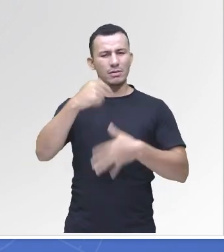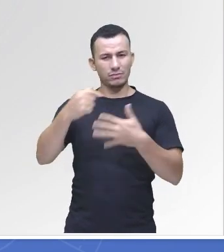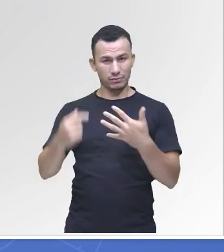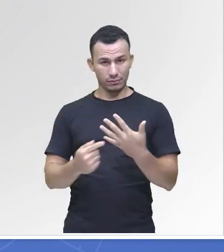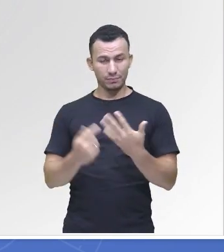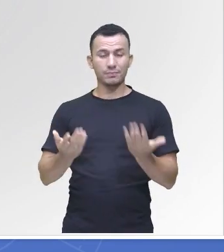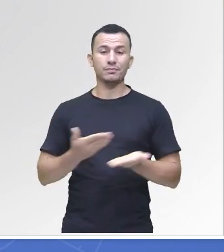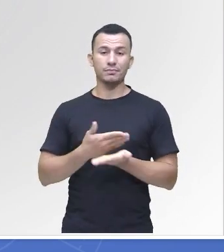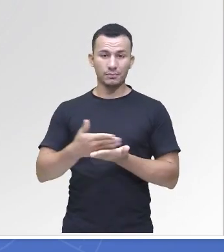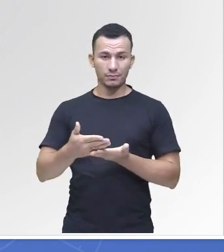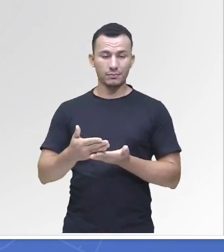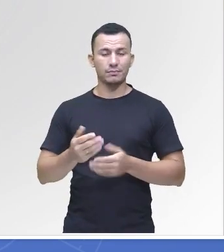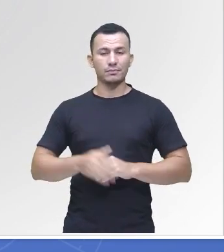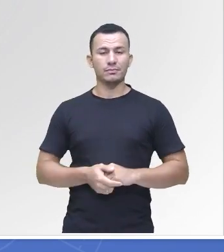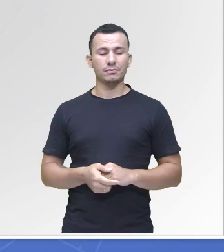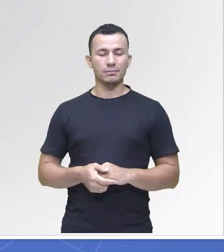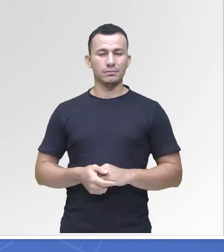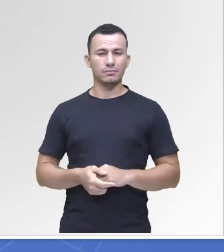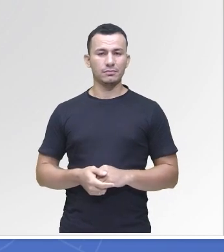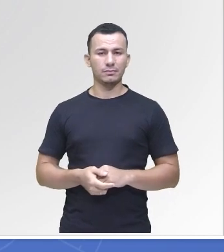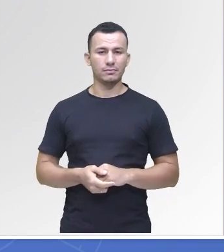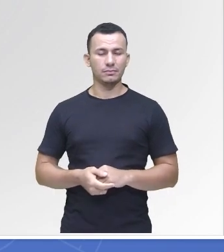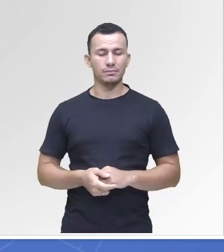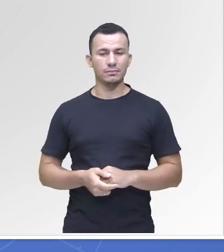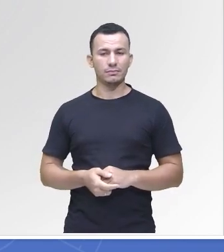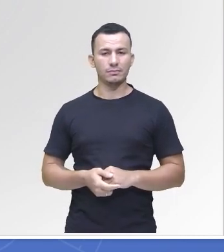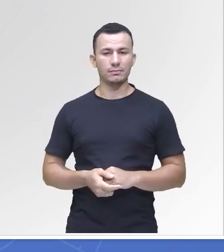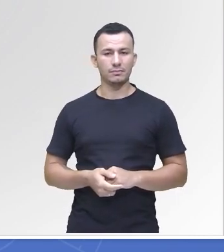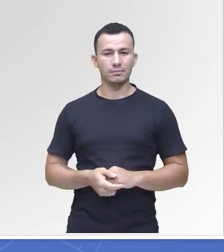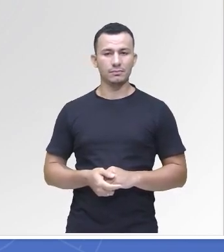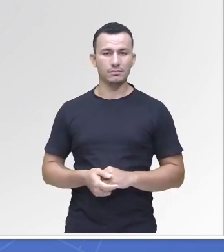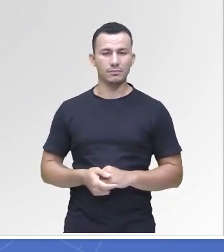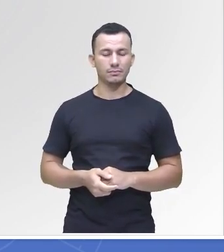dar início aí à nossa aula.